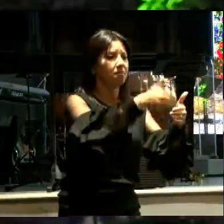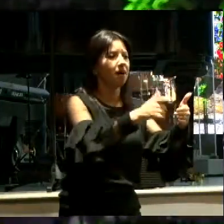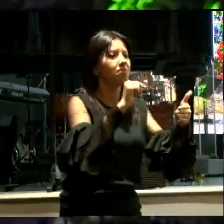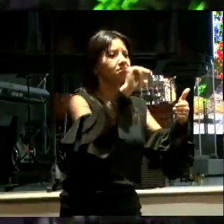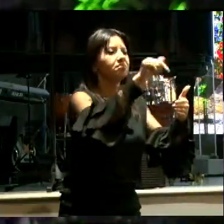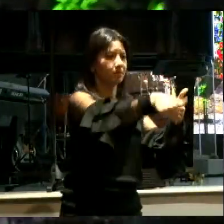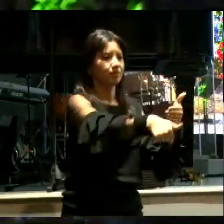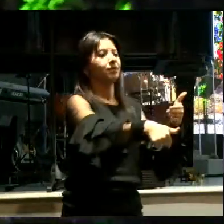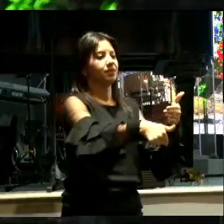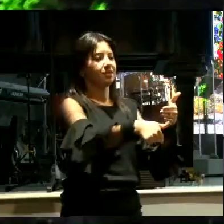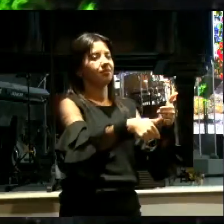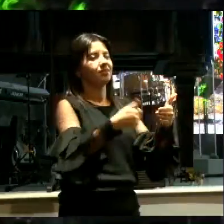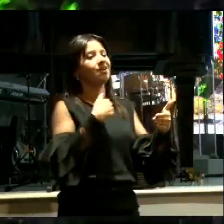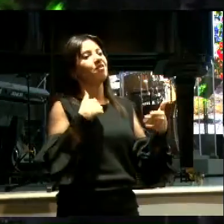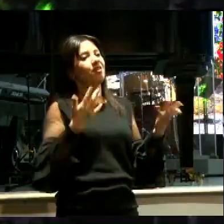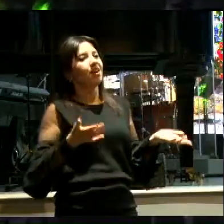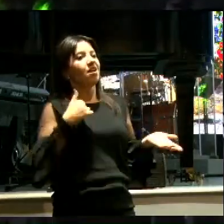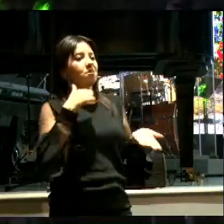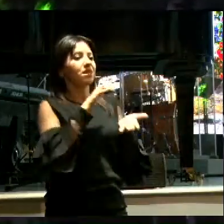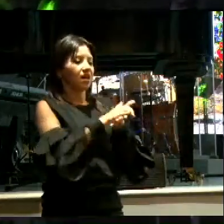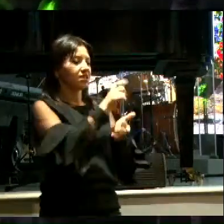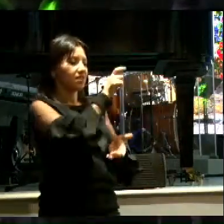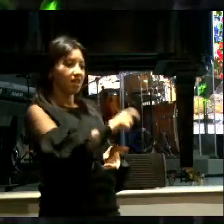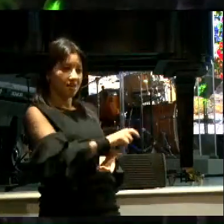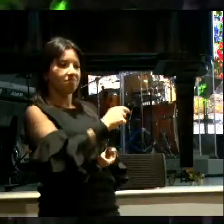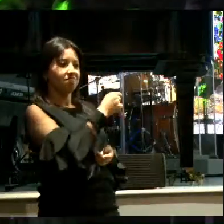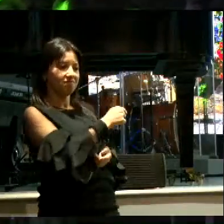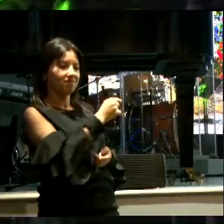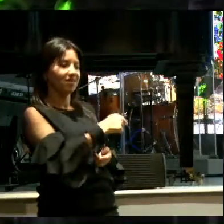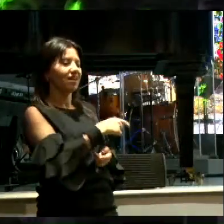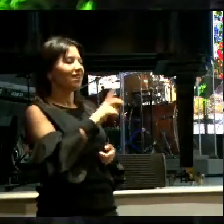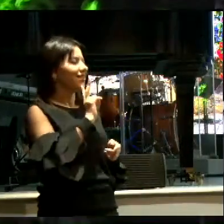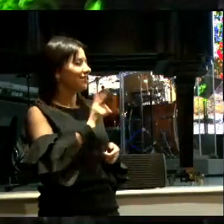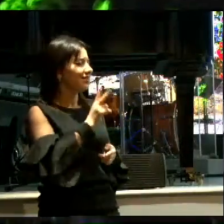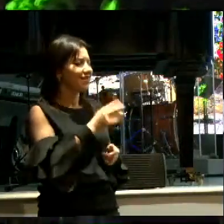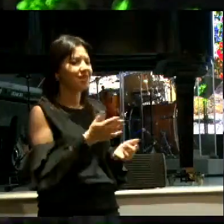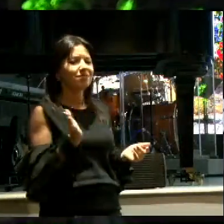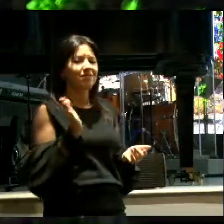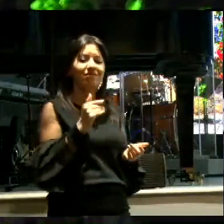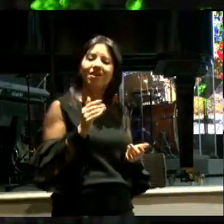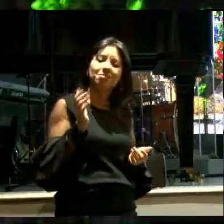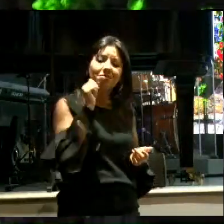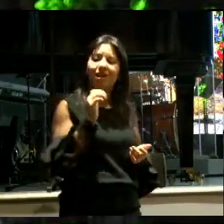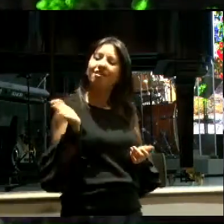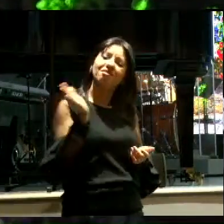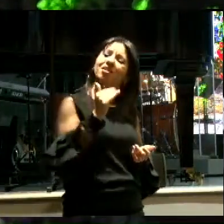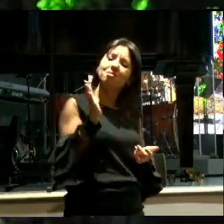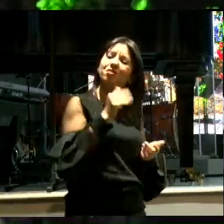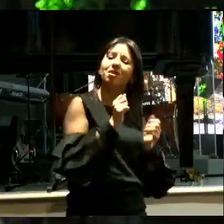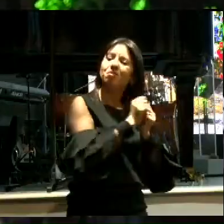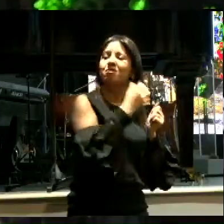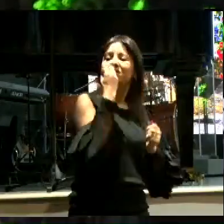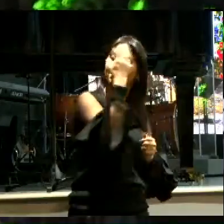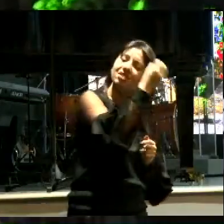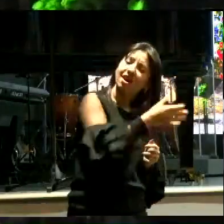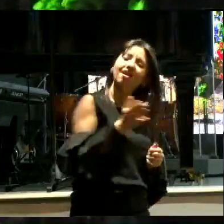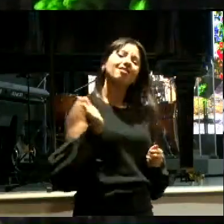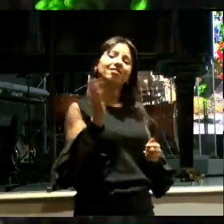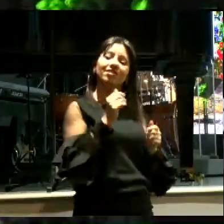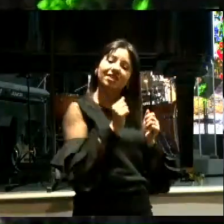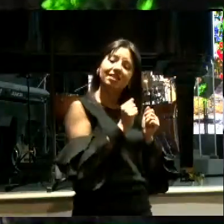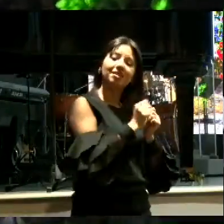aquele homem e ele sempre me chamava: Mary, vamos comigo? Vamos viajar?